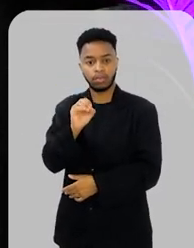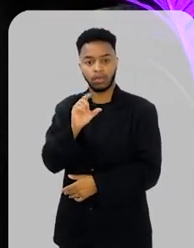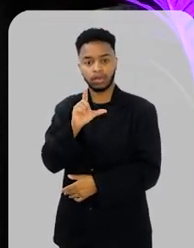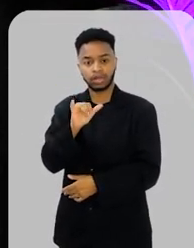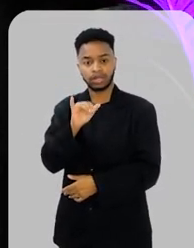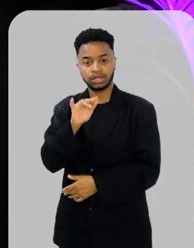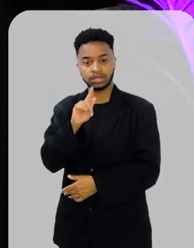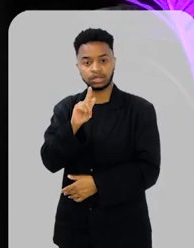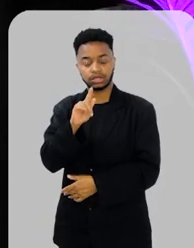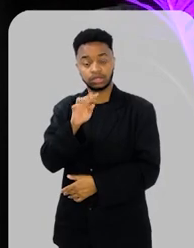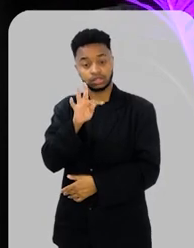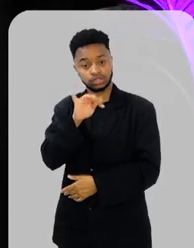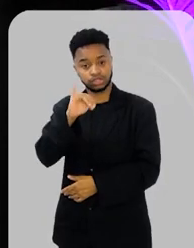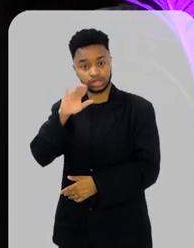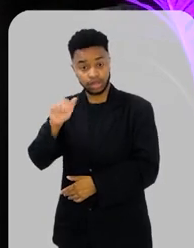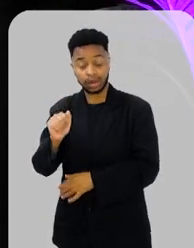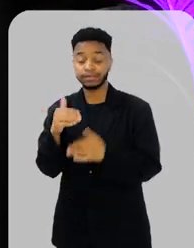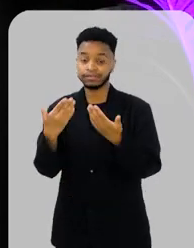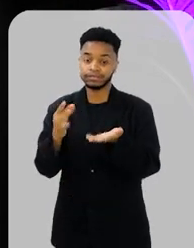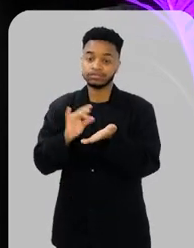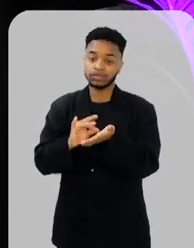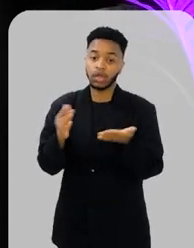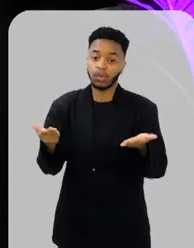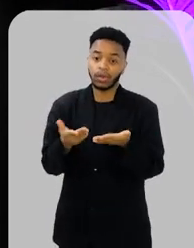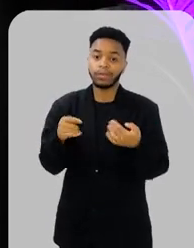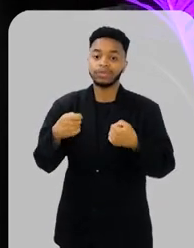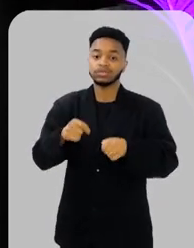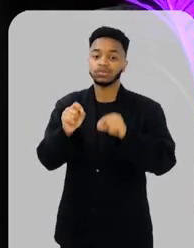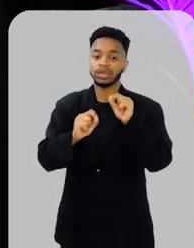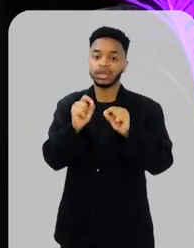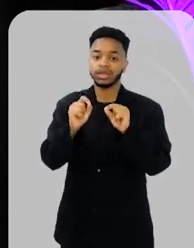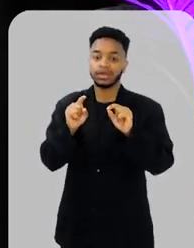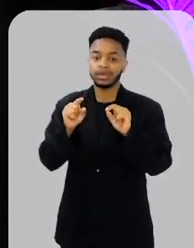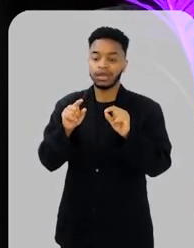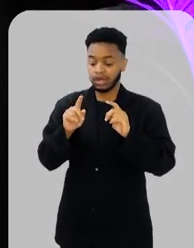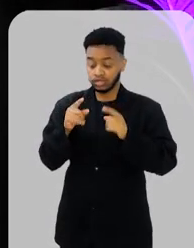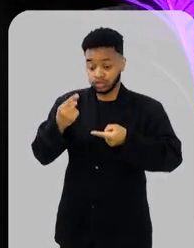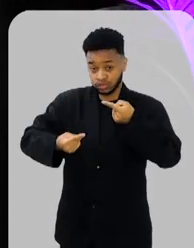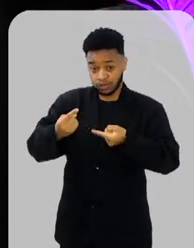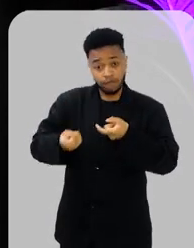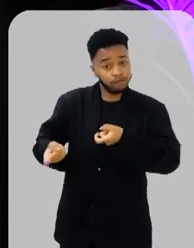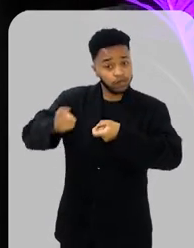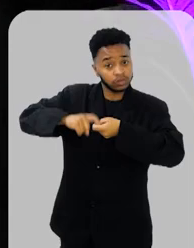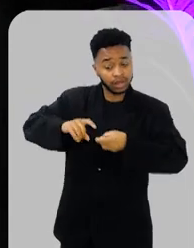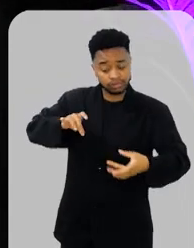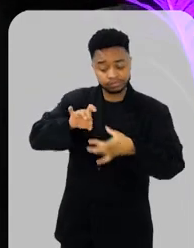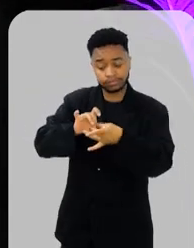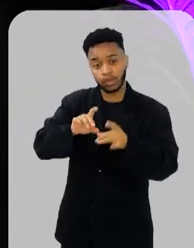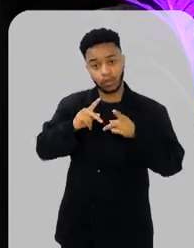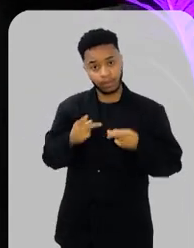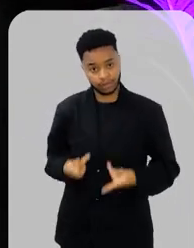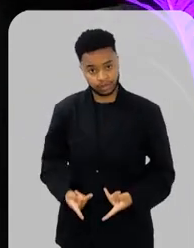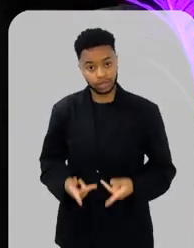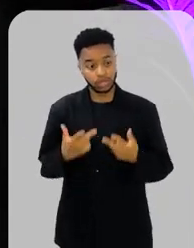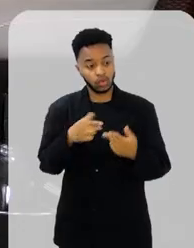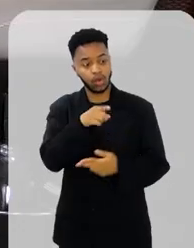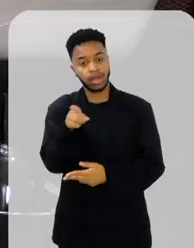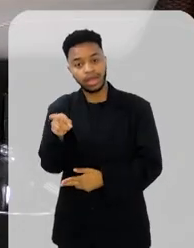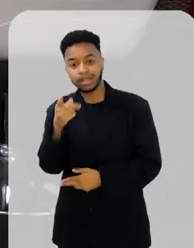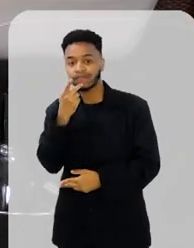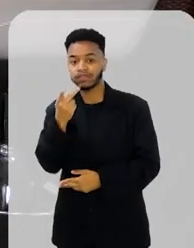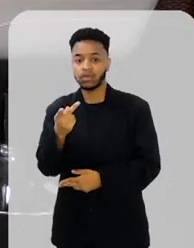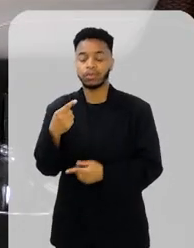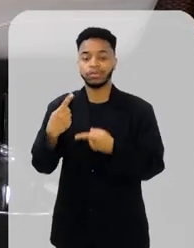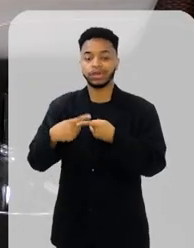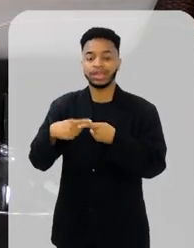que eu utilizo, que é o Mbembe. Então, a gente precisa hoje, na verdade, reumanizar essa discussão e, como a Márcia muito bem coloca, dentro